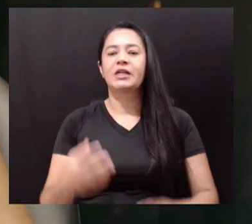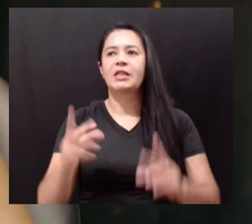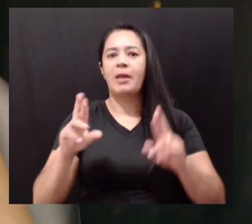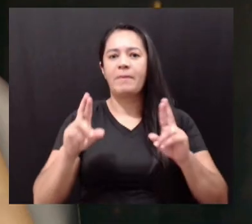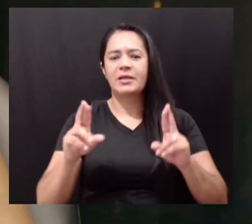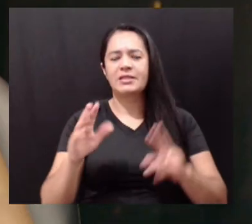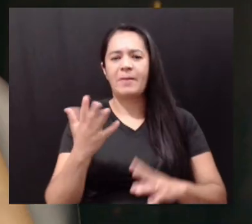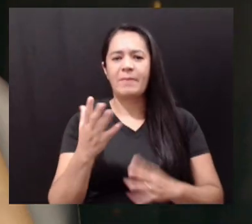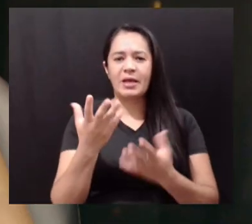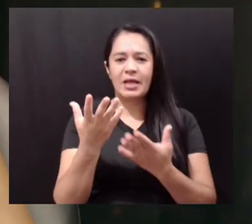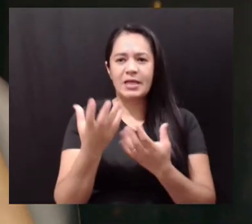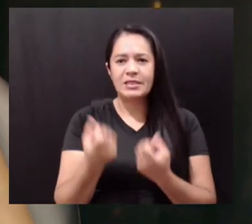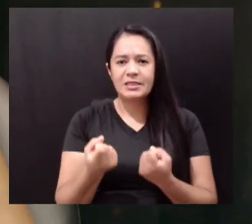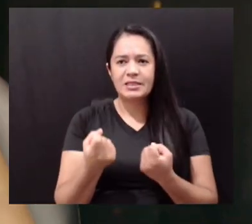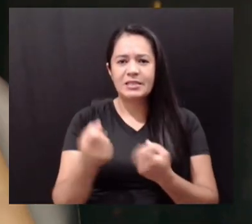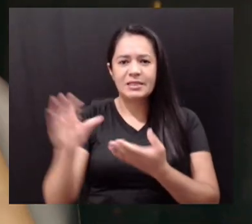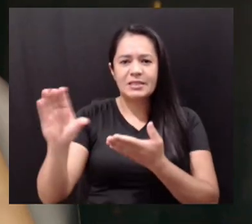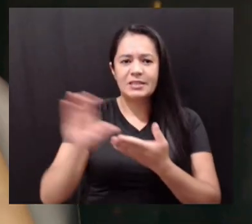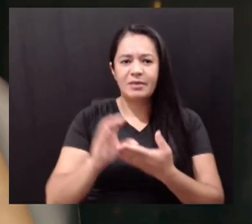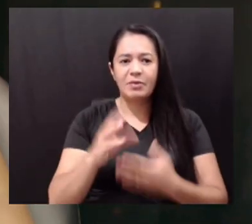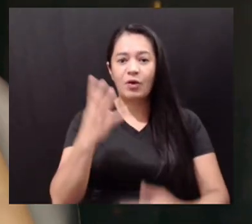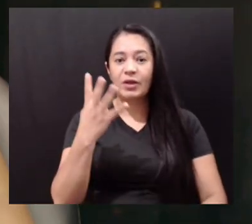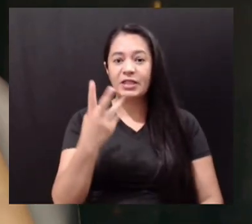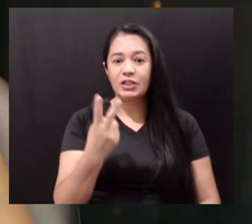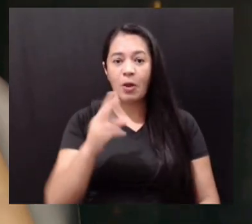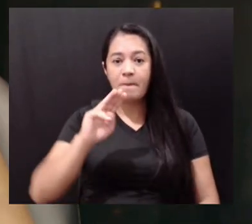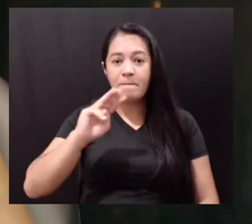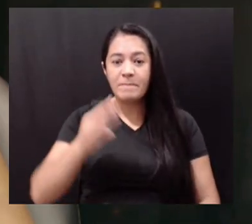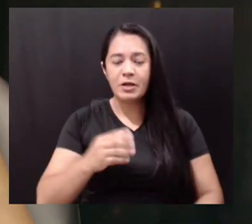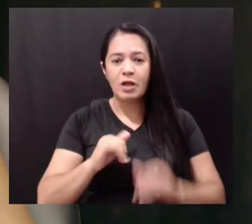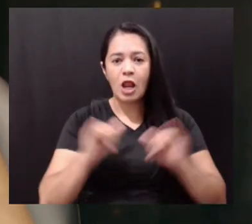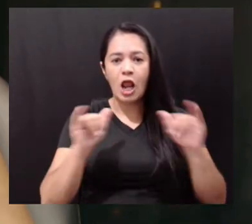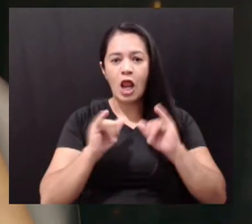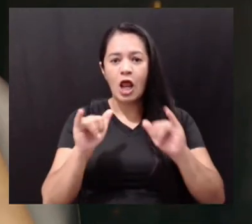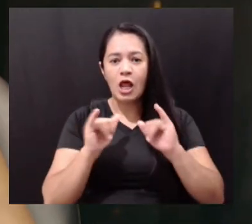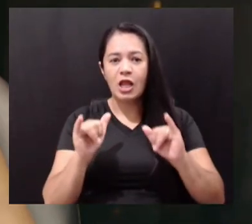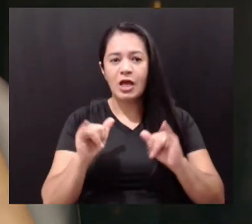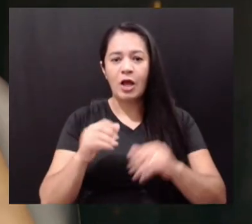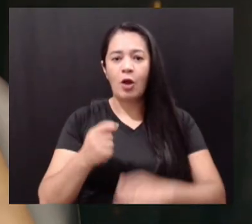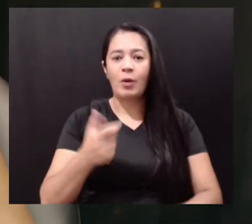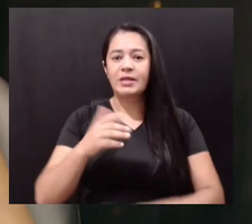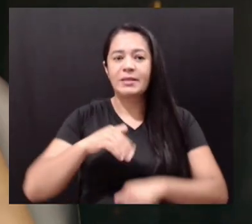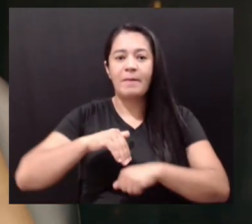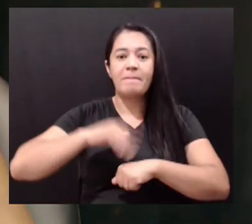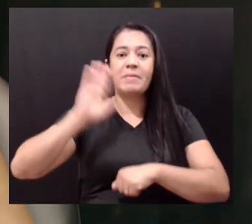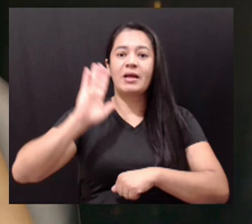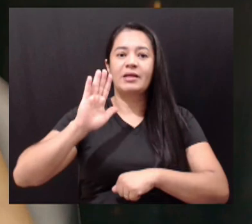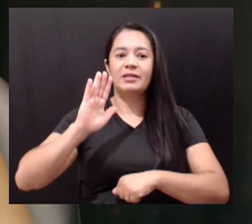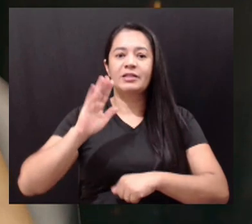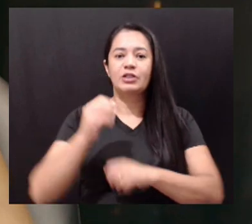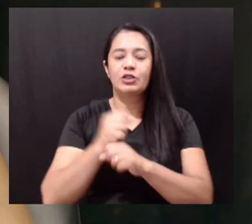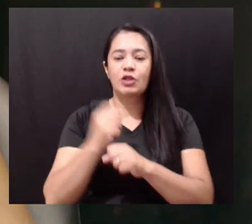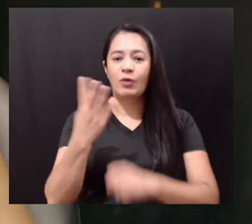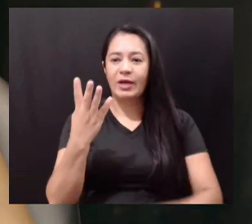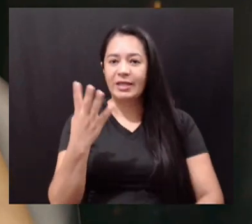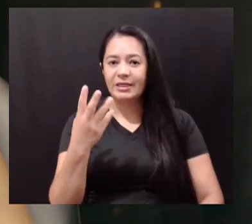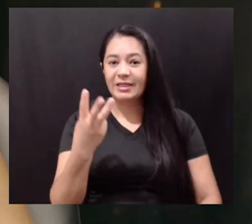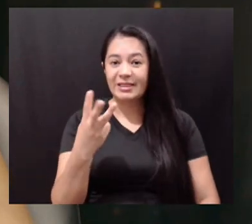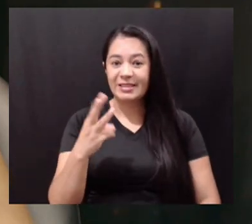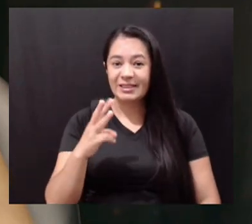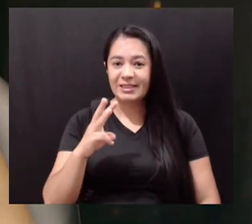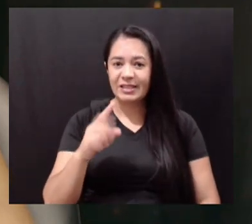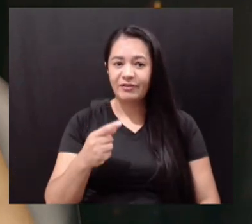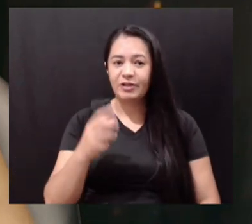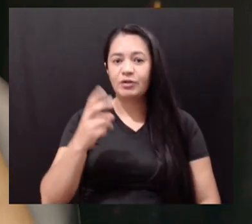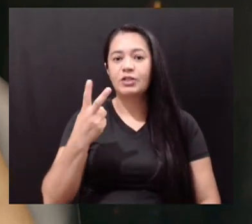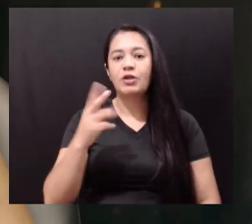46,2 milhões de declarações, quase 3 milhões a mais que as 43,2 milhões entregues em